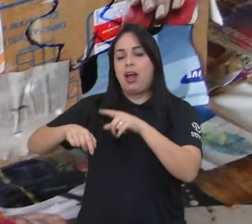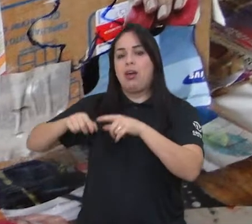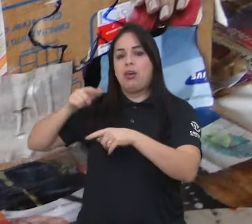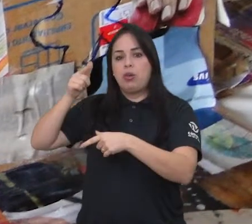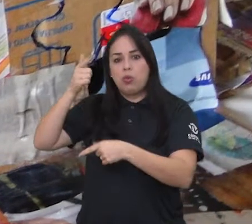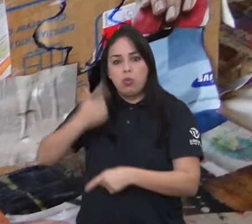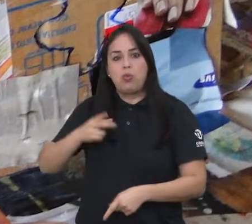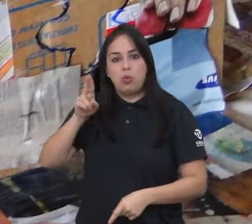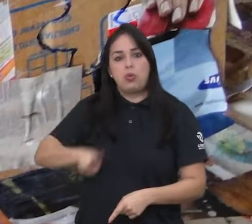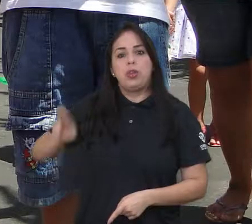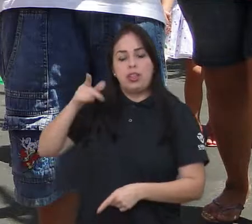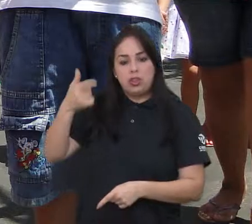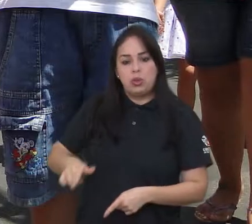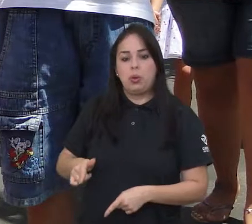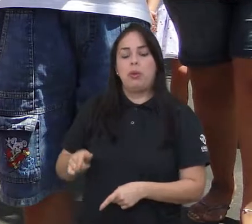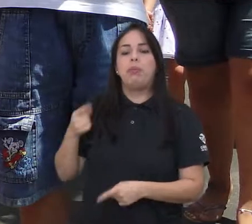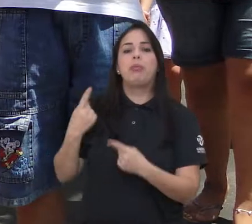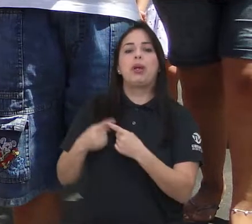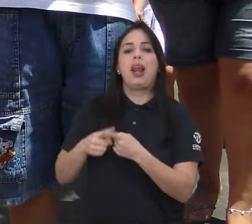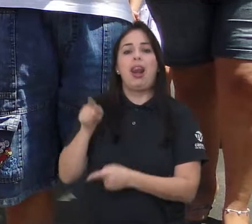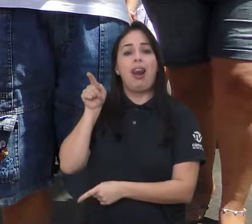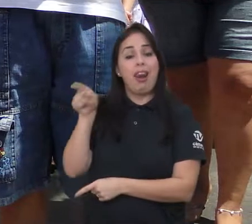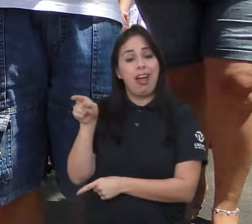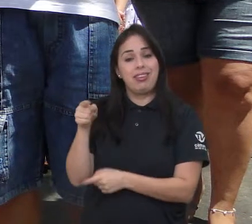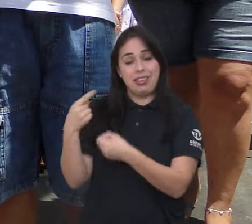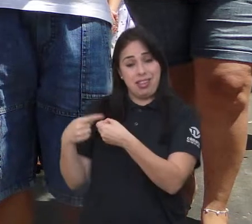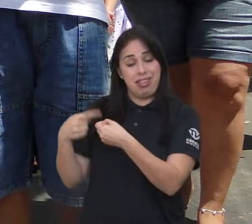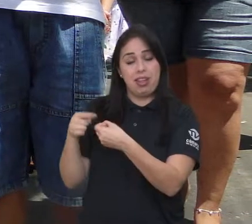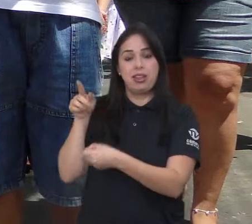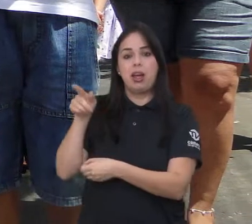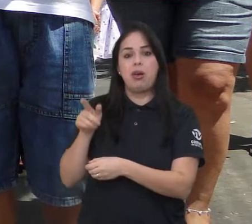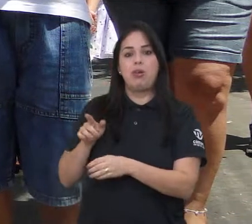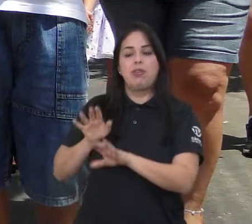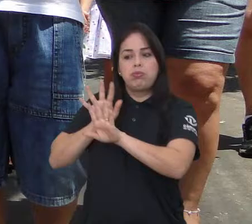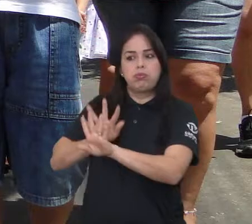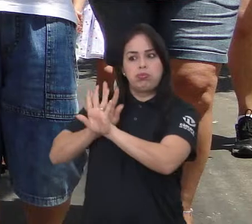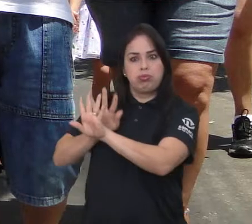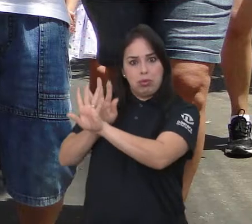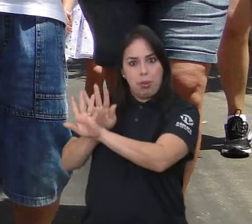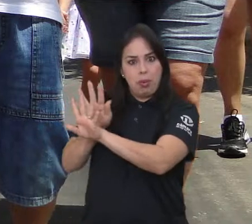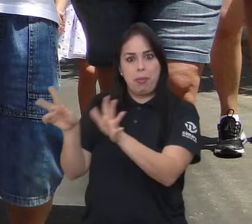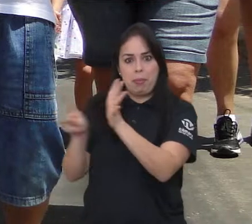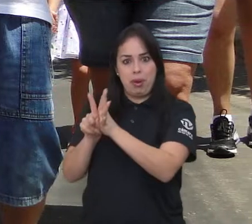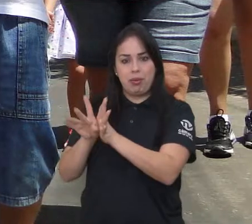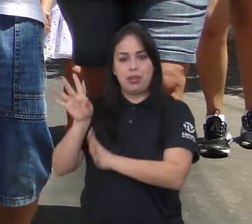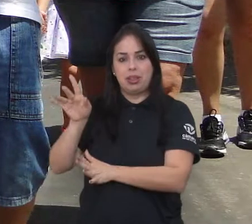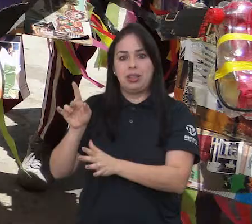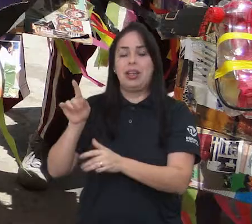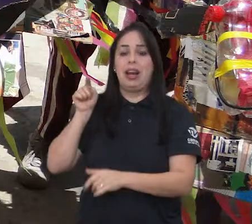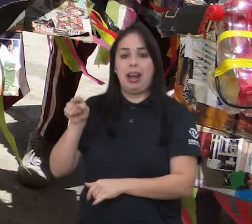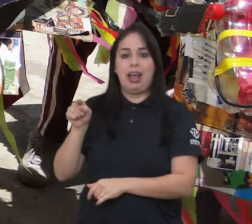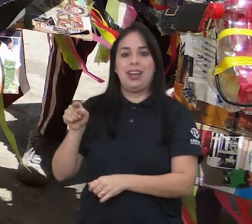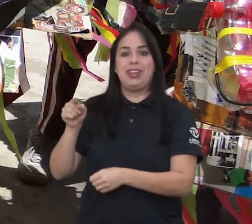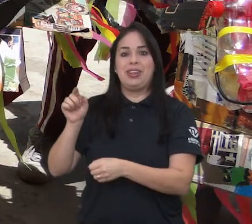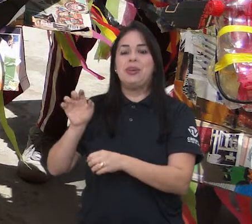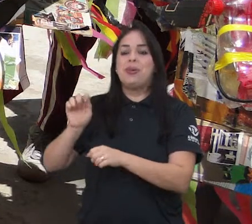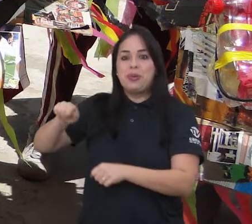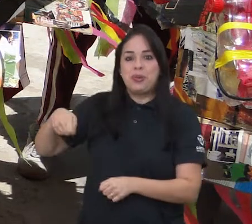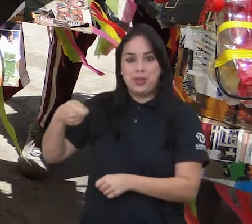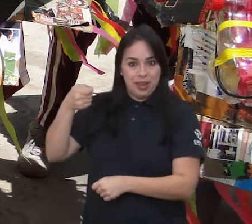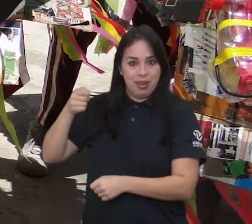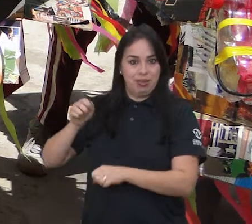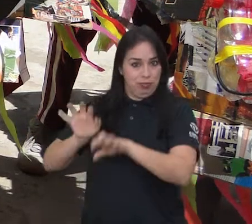um programa de reciclagem, né? E a gente, lá, a cidade chama São Bento do